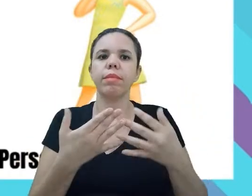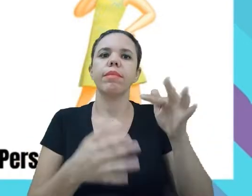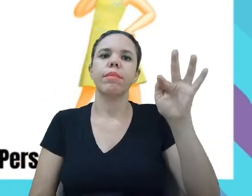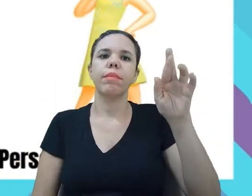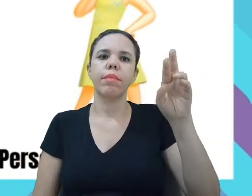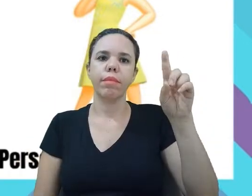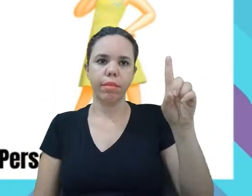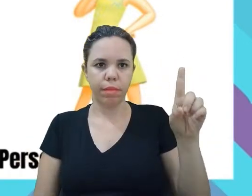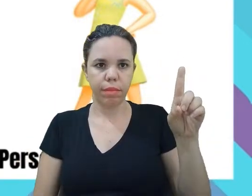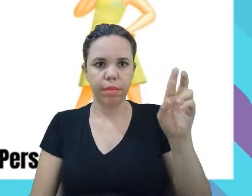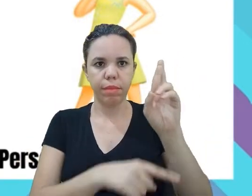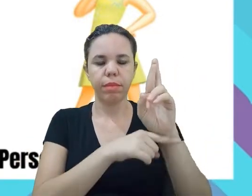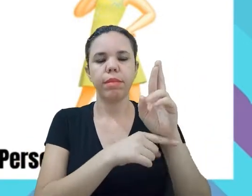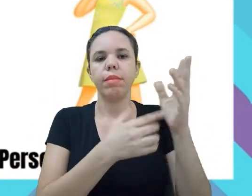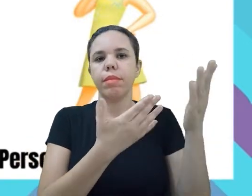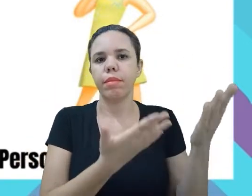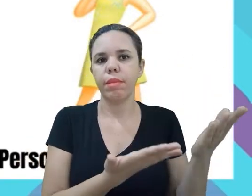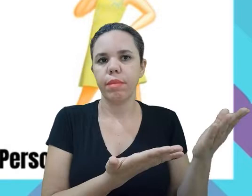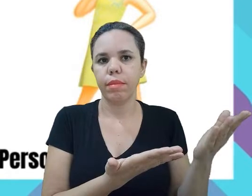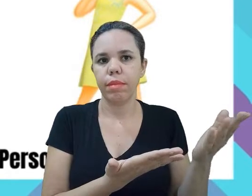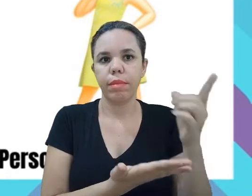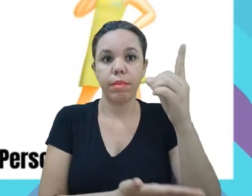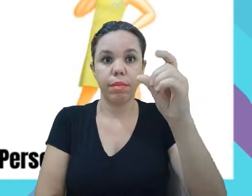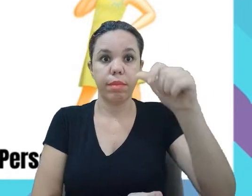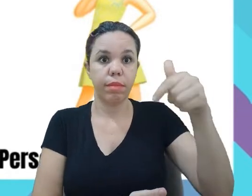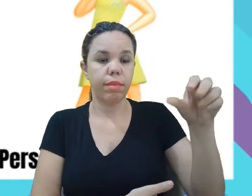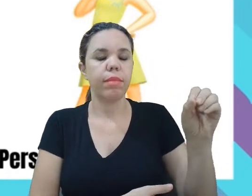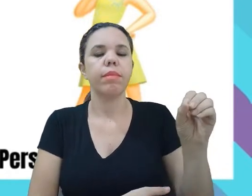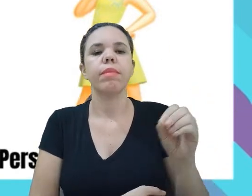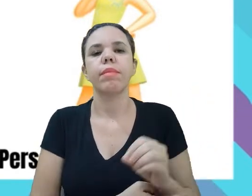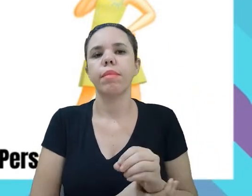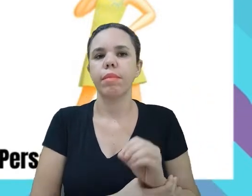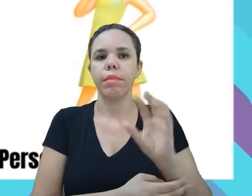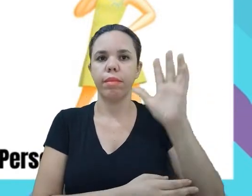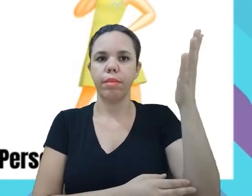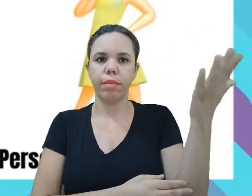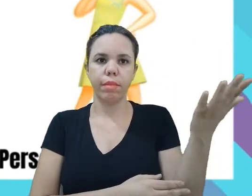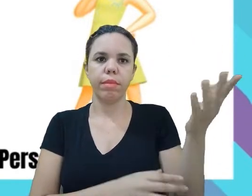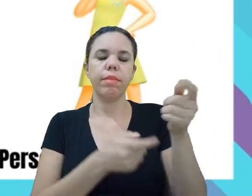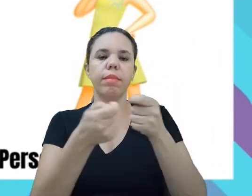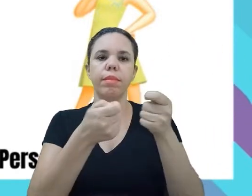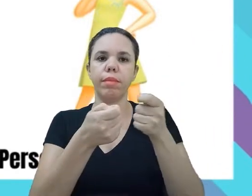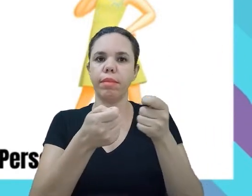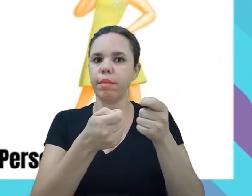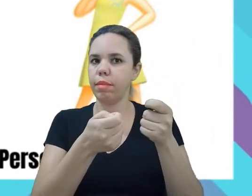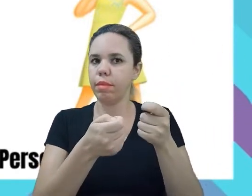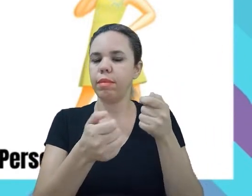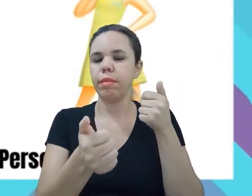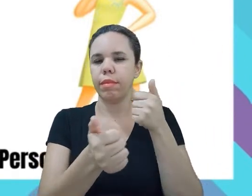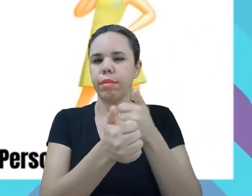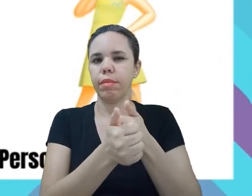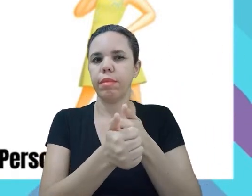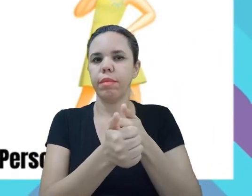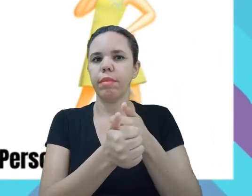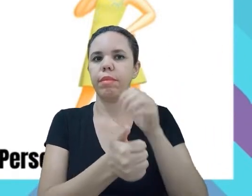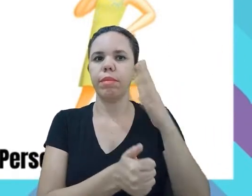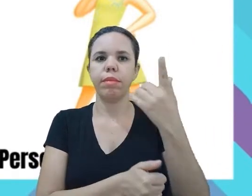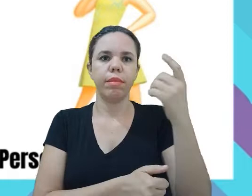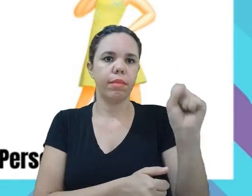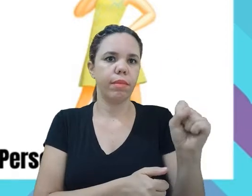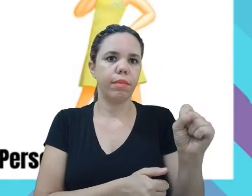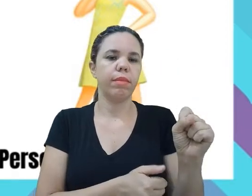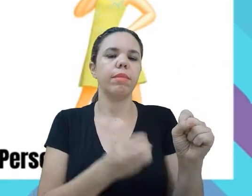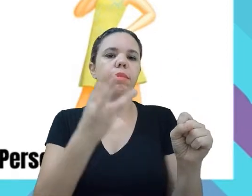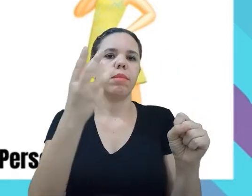controle, segundo referências de Júnior, quando a criança começa a interagir com o mundo. A